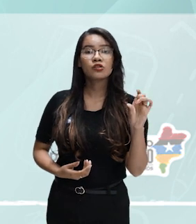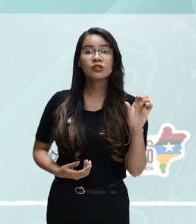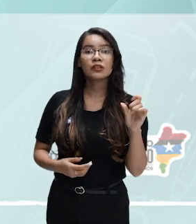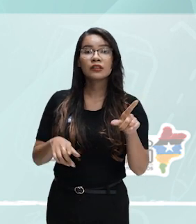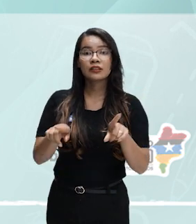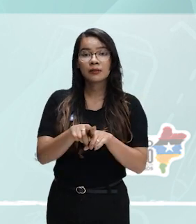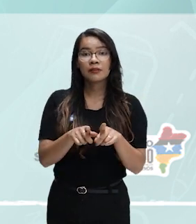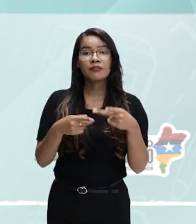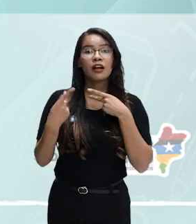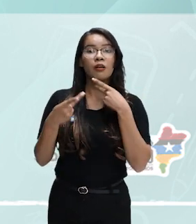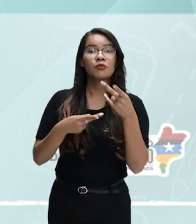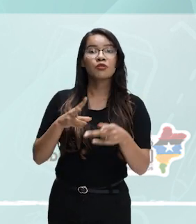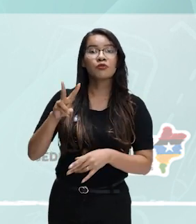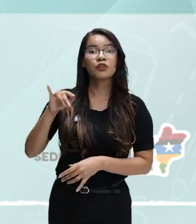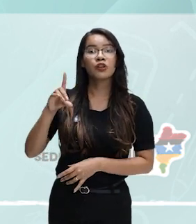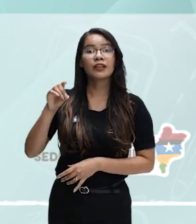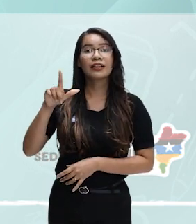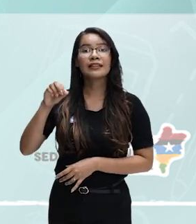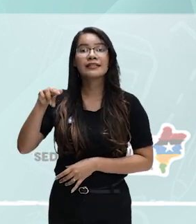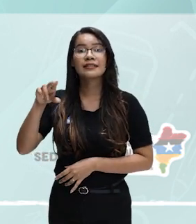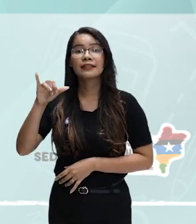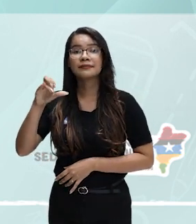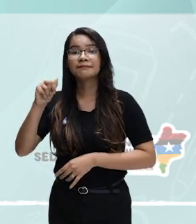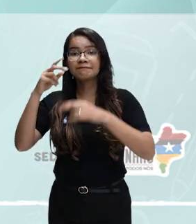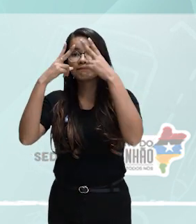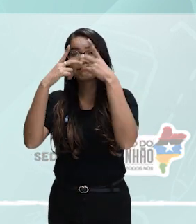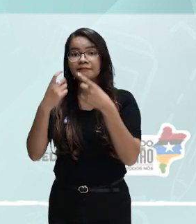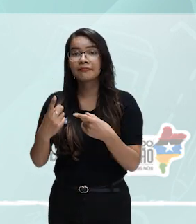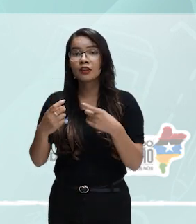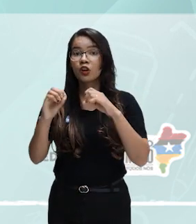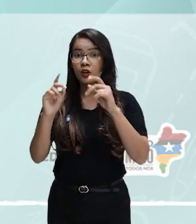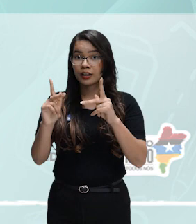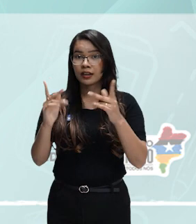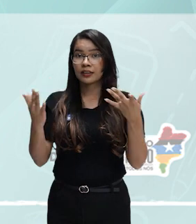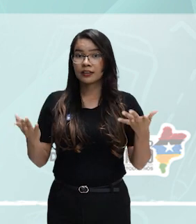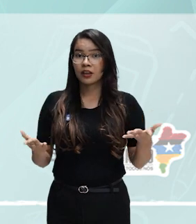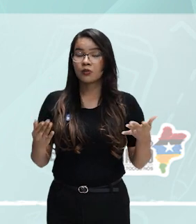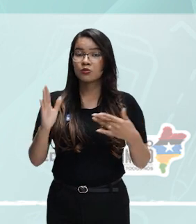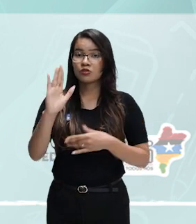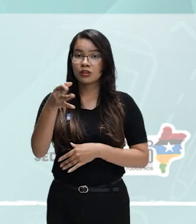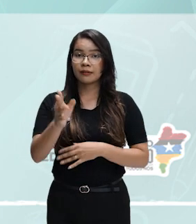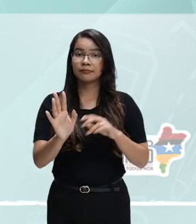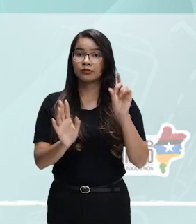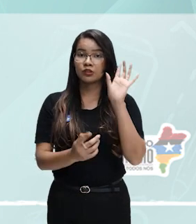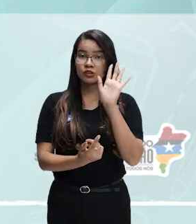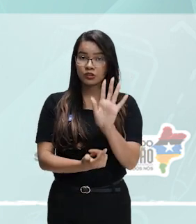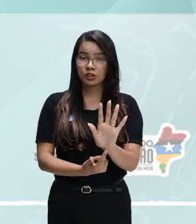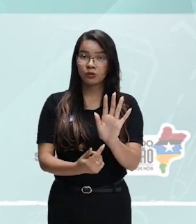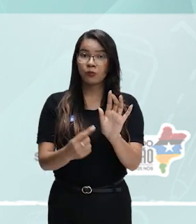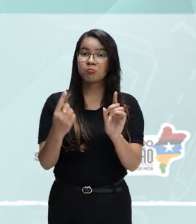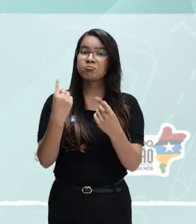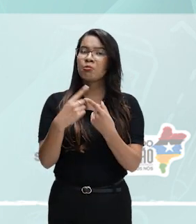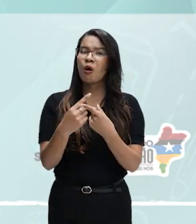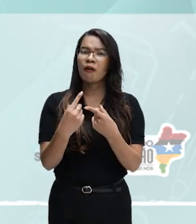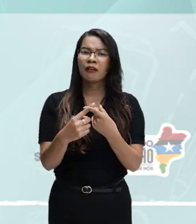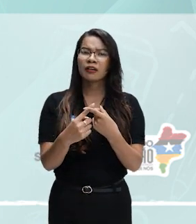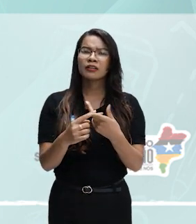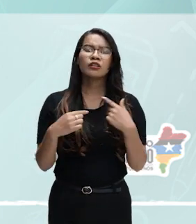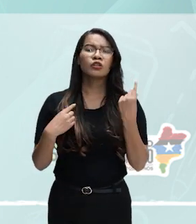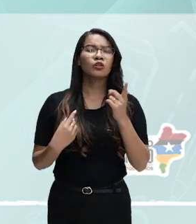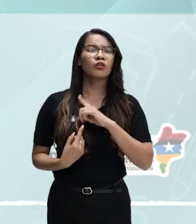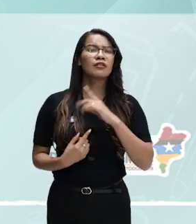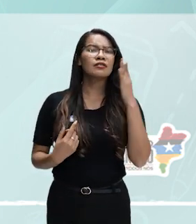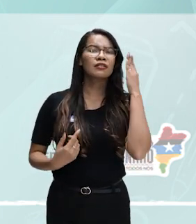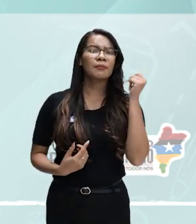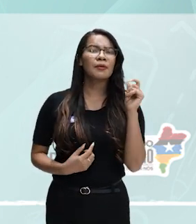de violência. Beleza. Dito isso, vamos começar com as causas. A gente sabe que a violência e